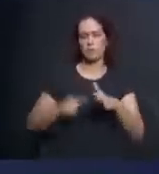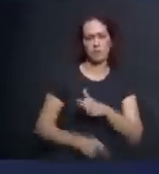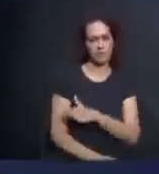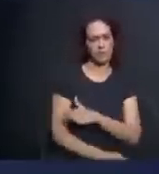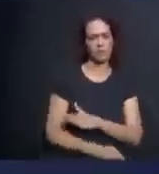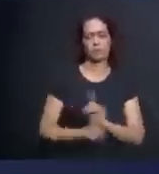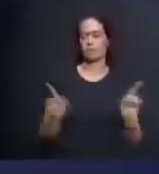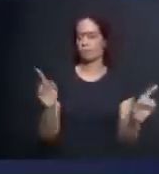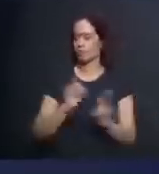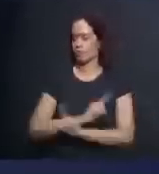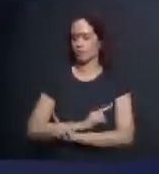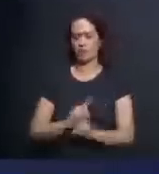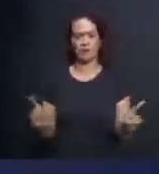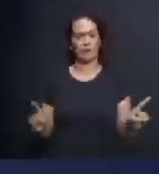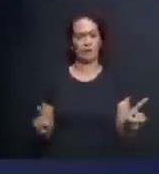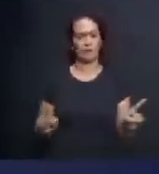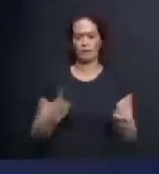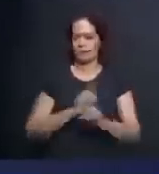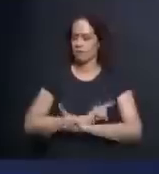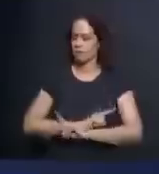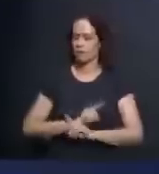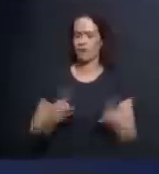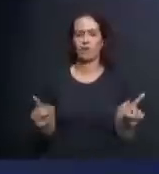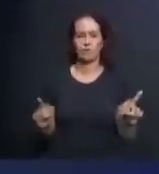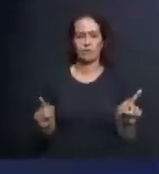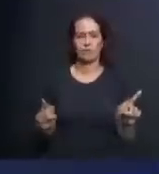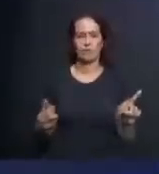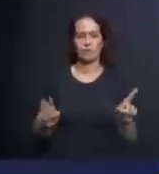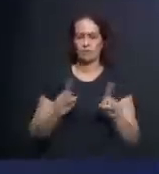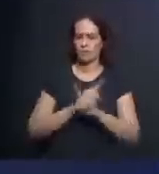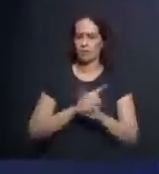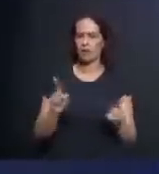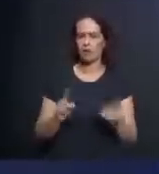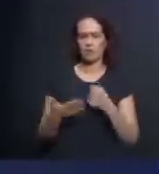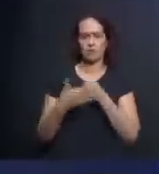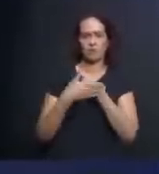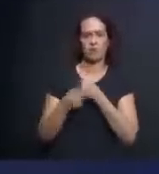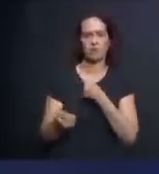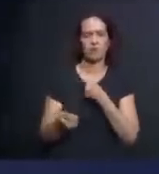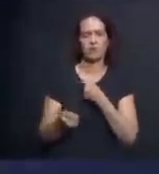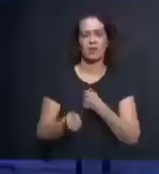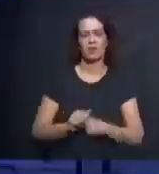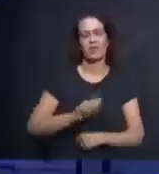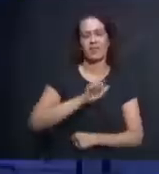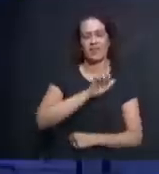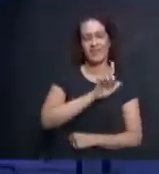Não! Não! Não me chama de Luciano Subirá, eu não sou.